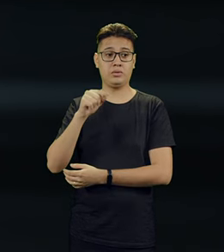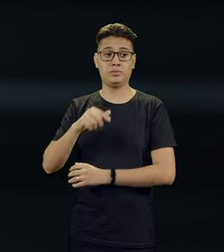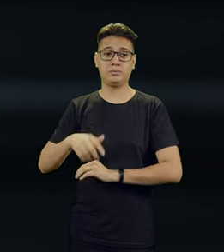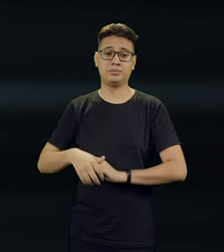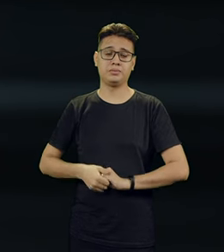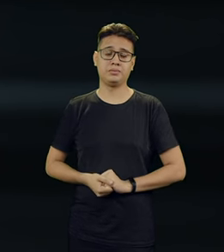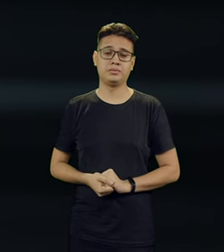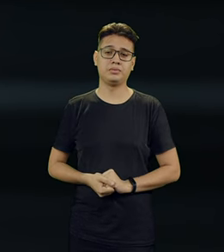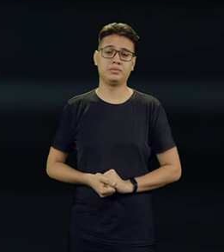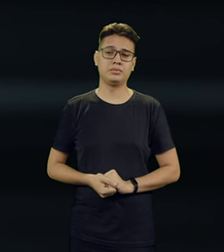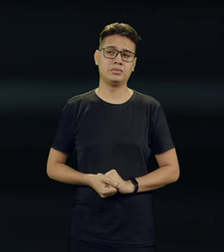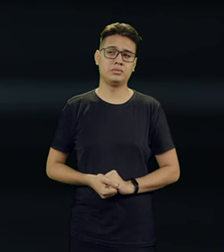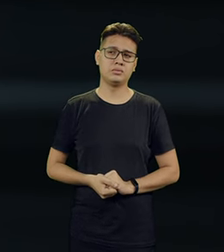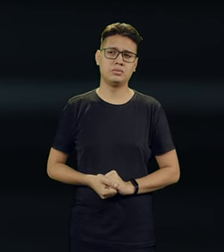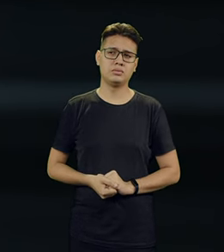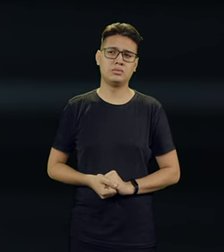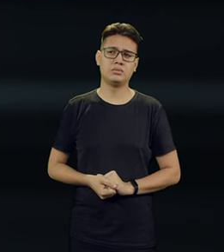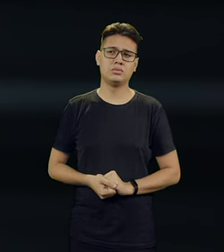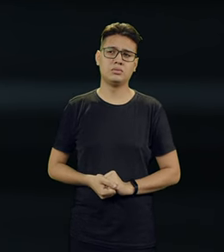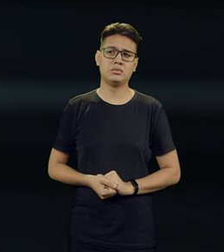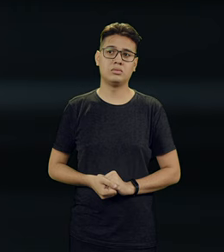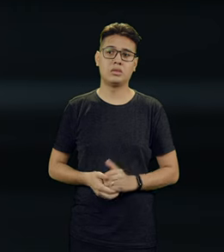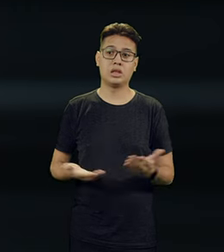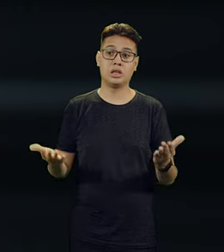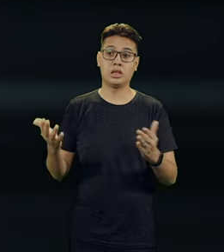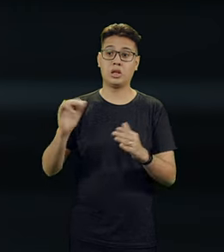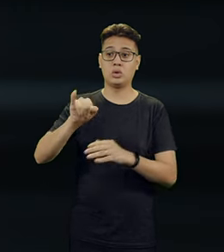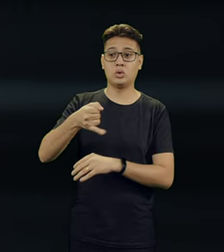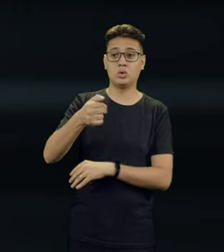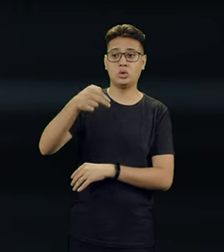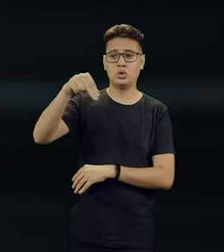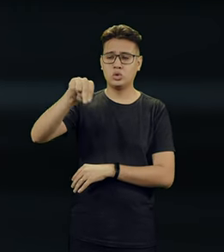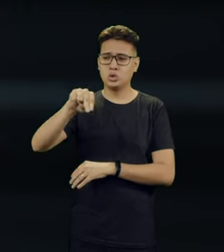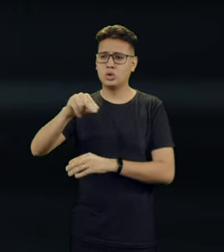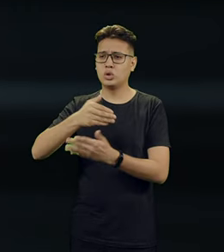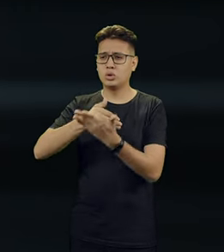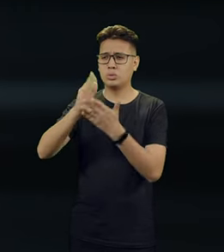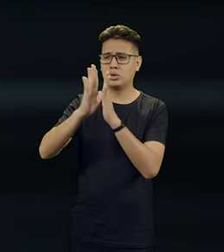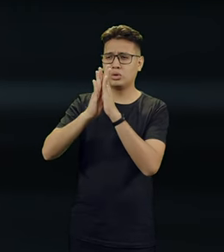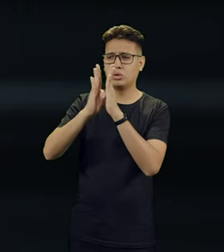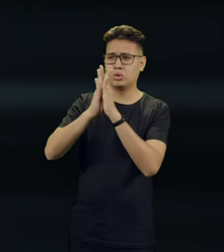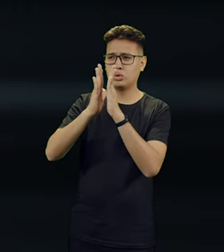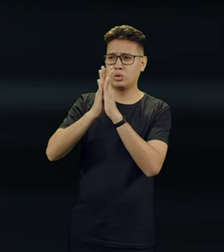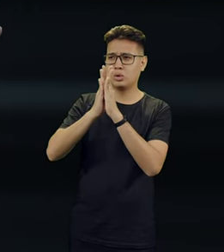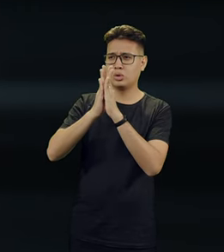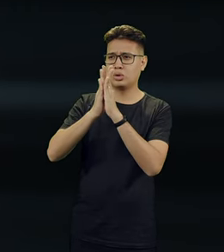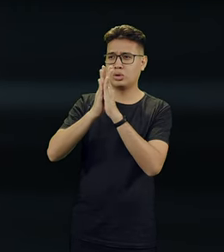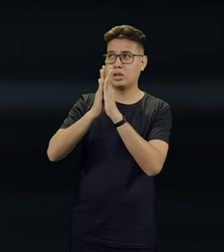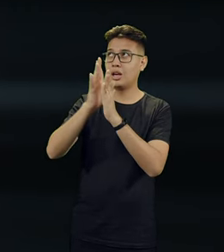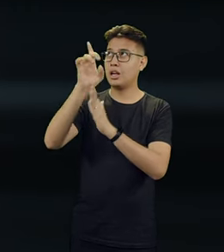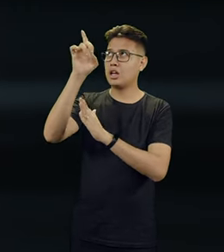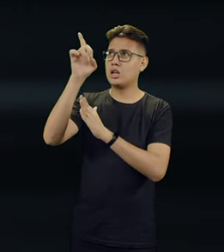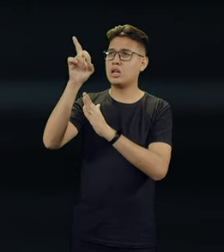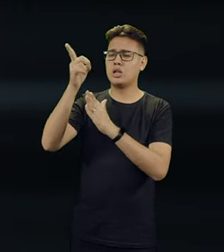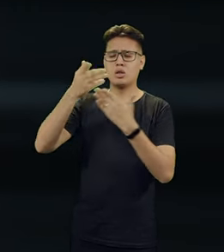Bom, ele saiu, orou, Deus acalmou a